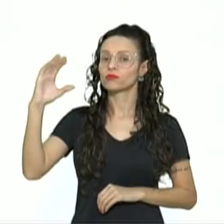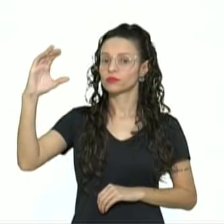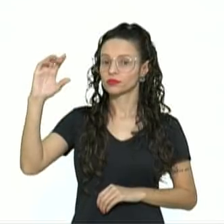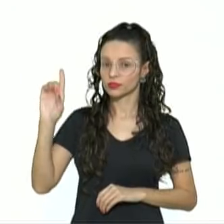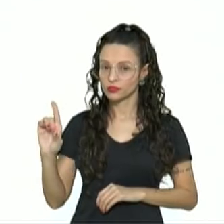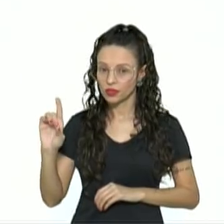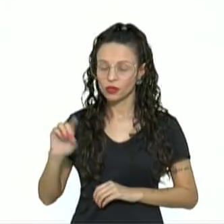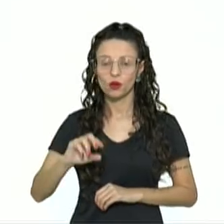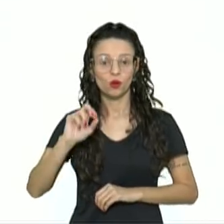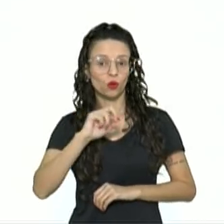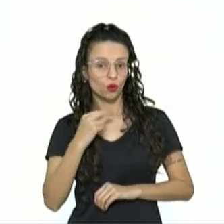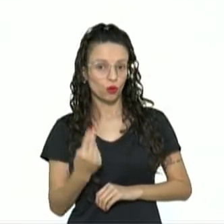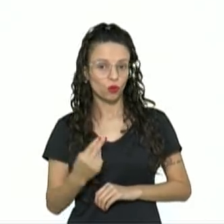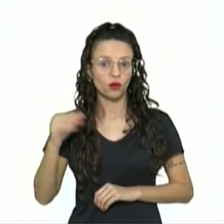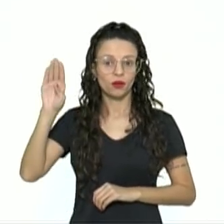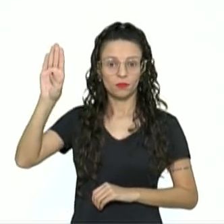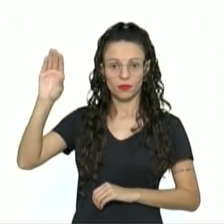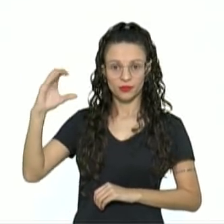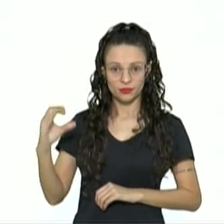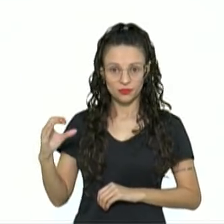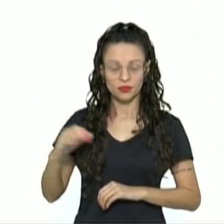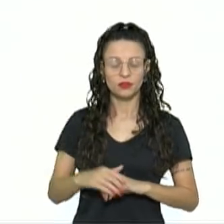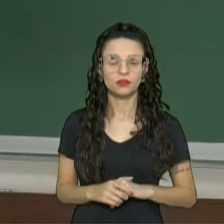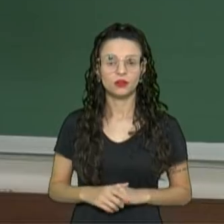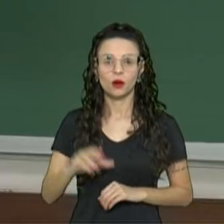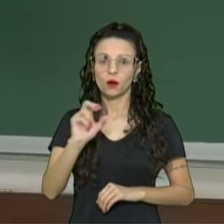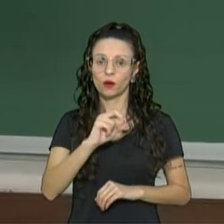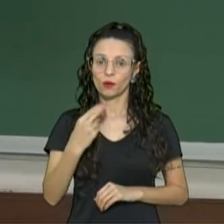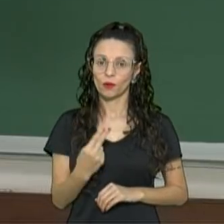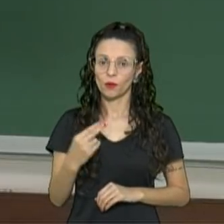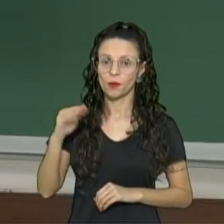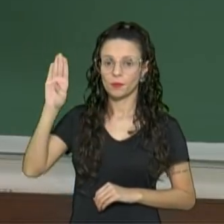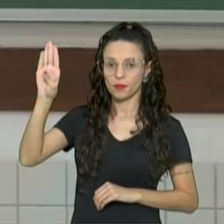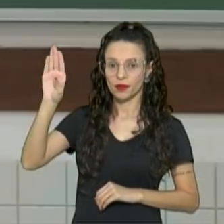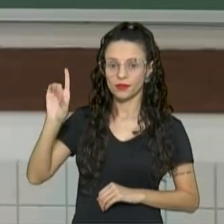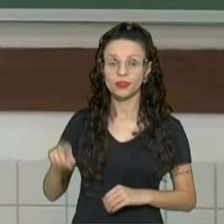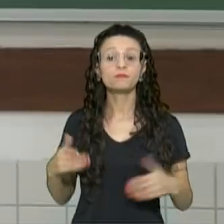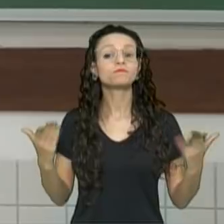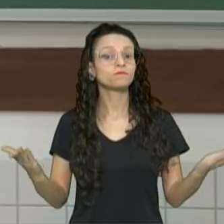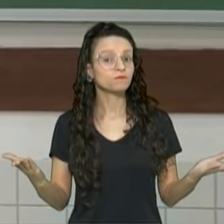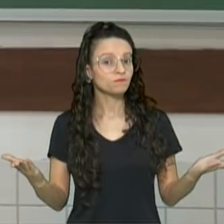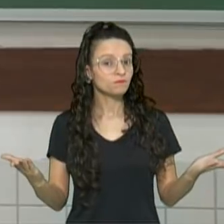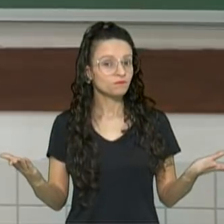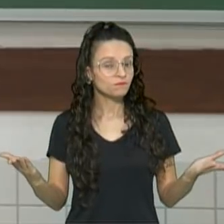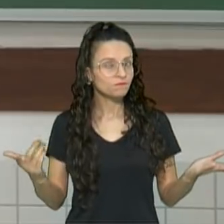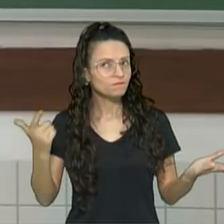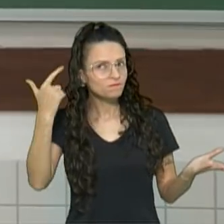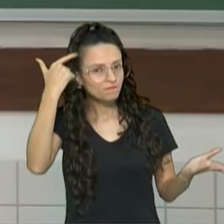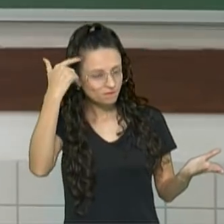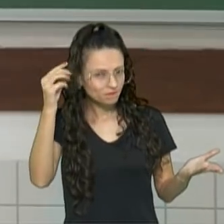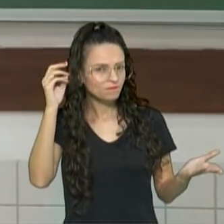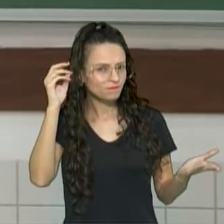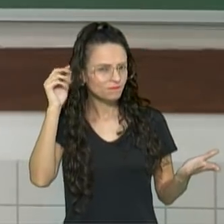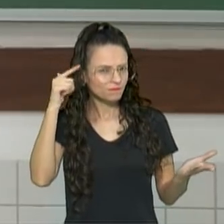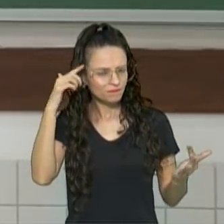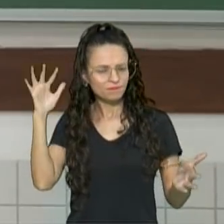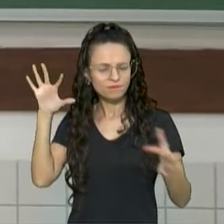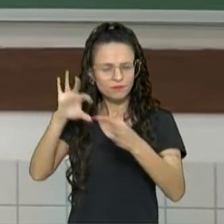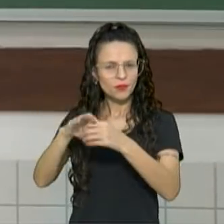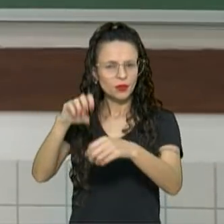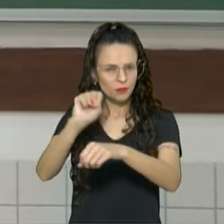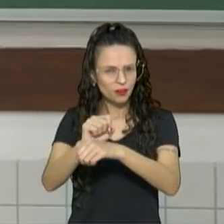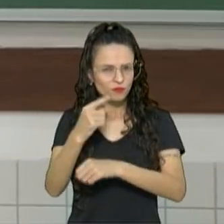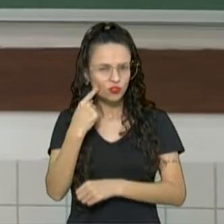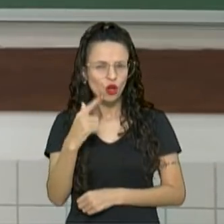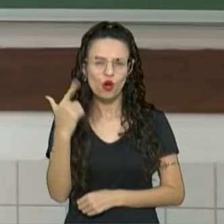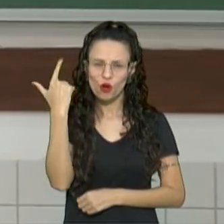D, ou B e C, ou B e D. E aí, travou aí? Então, uma pausa, dá uma